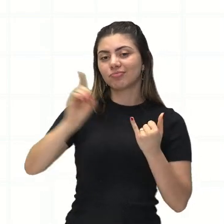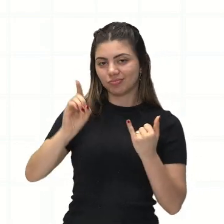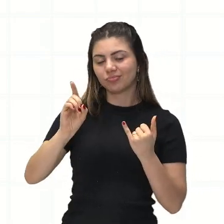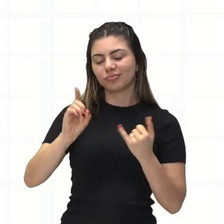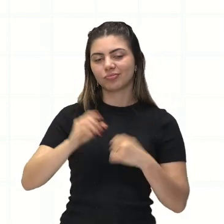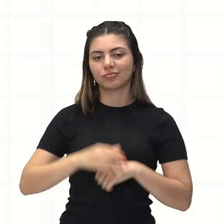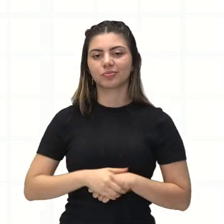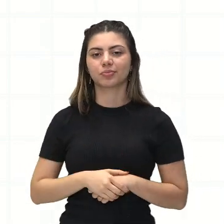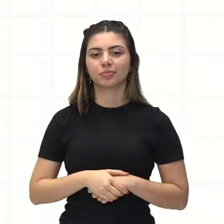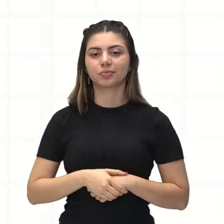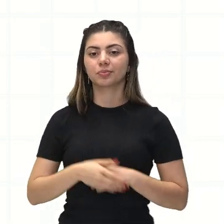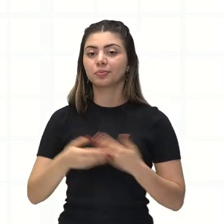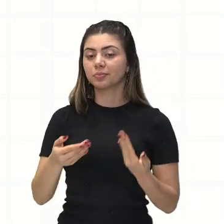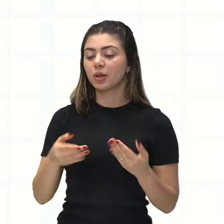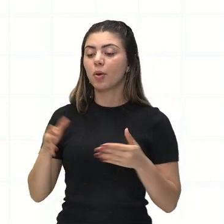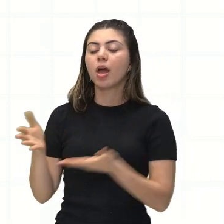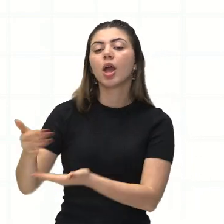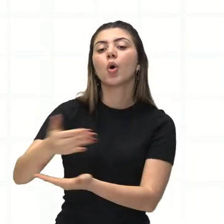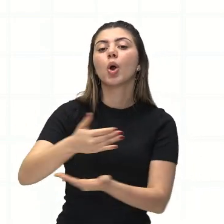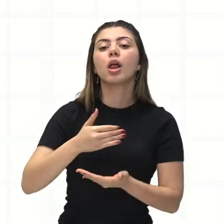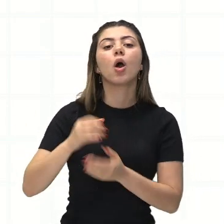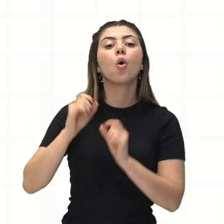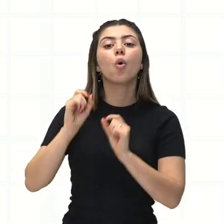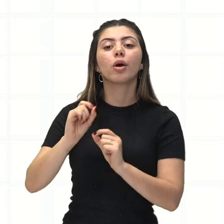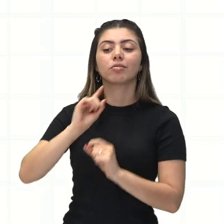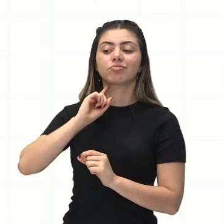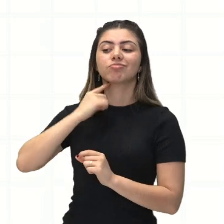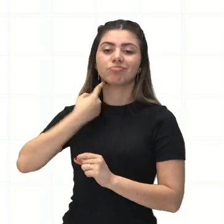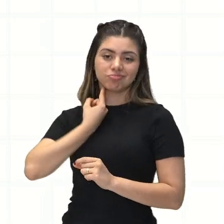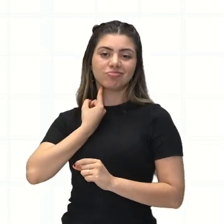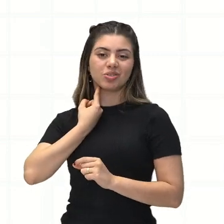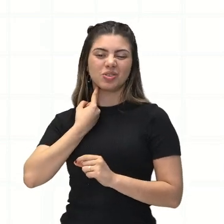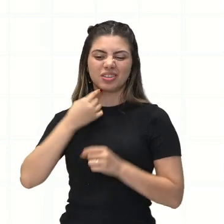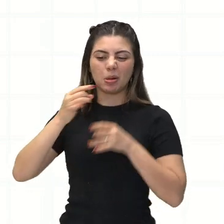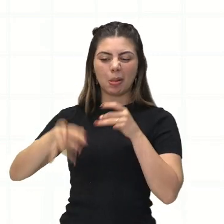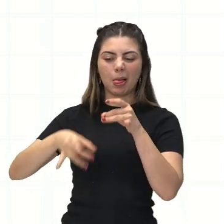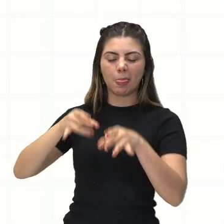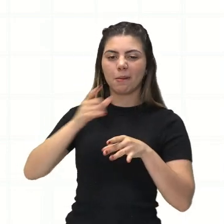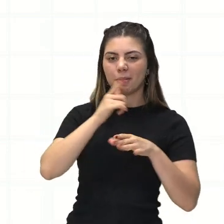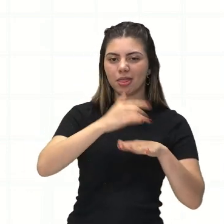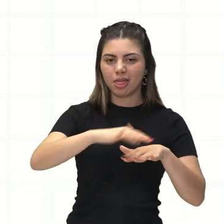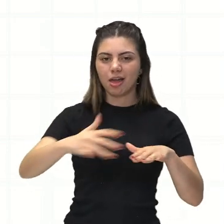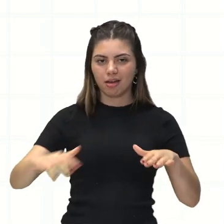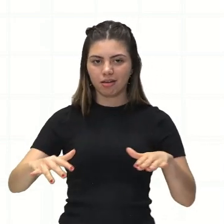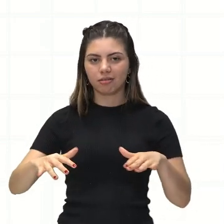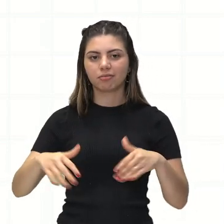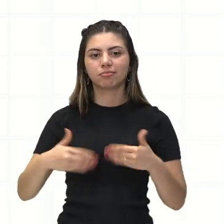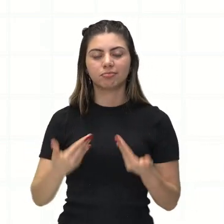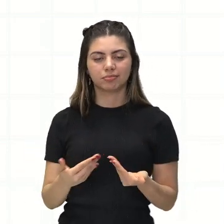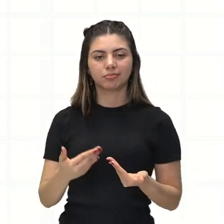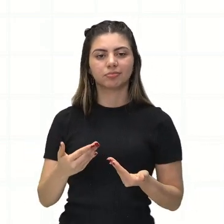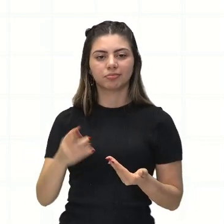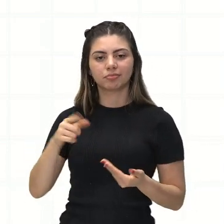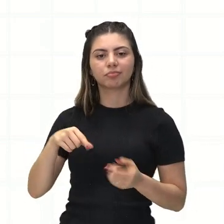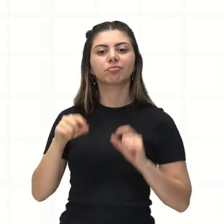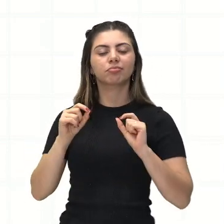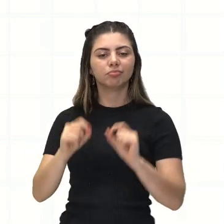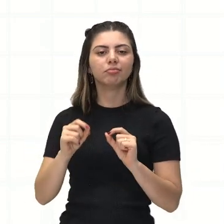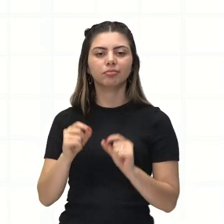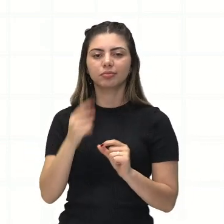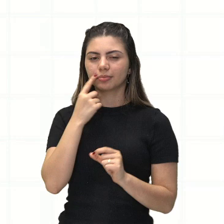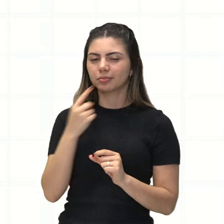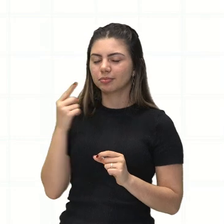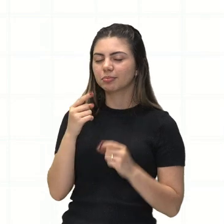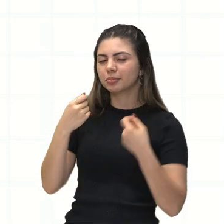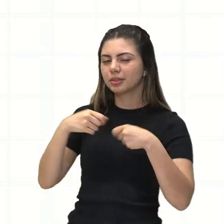o quê? O lixo na praia. Como está indicando aqui, né? Que é esse termo que